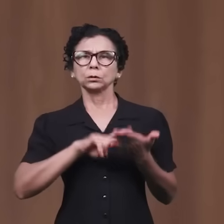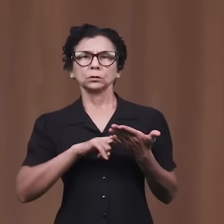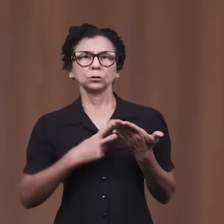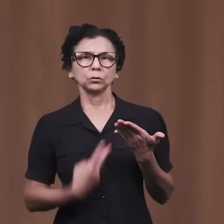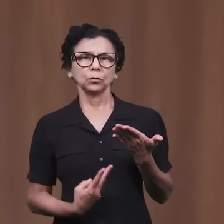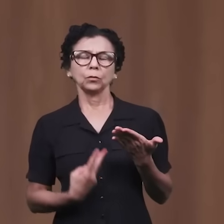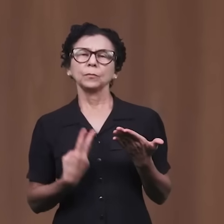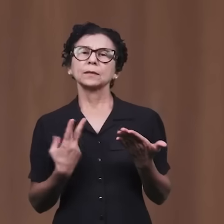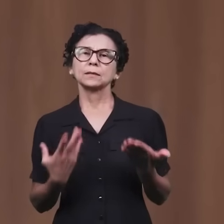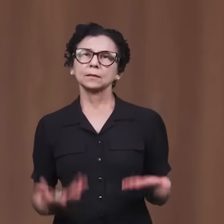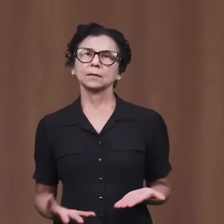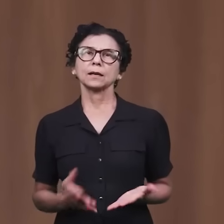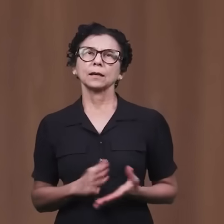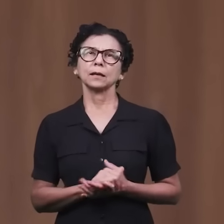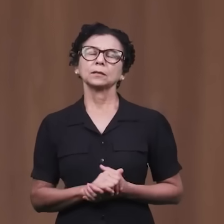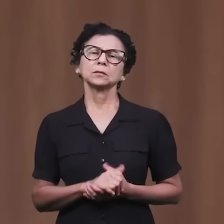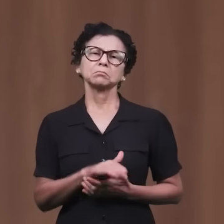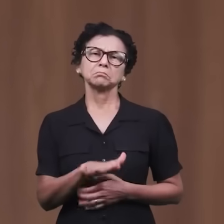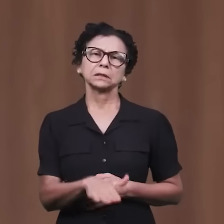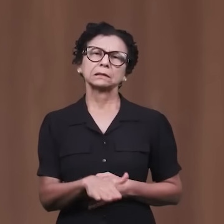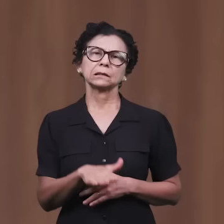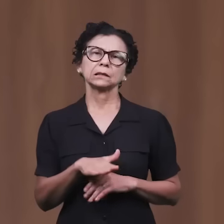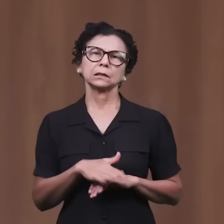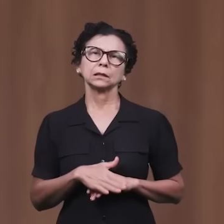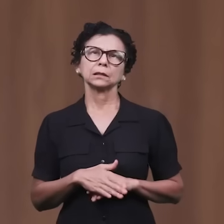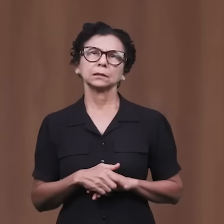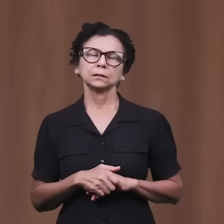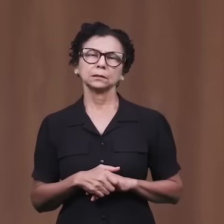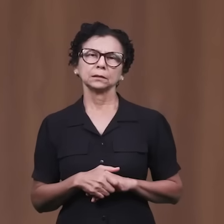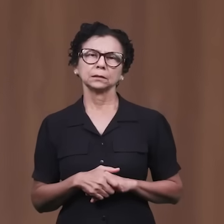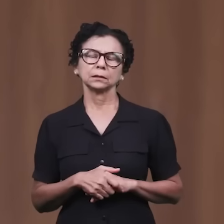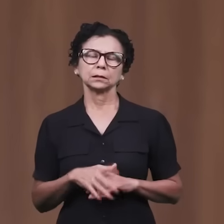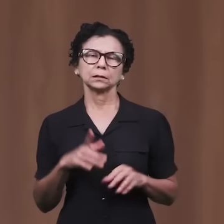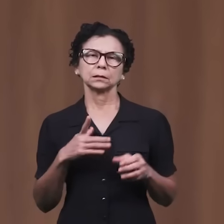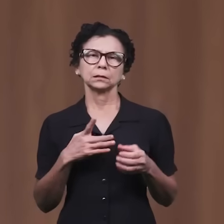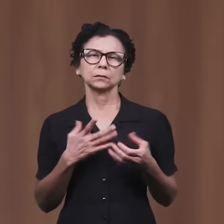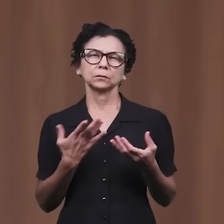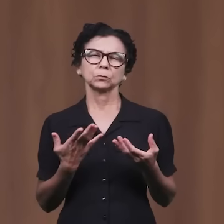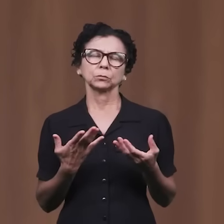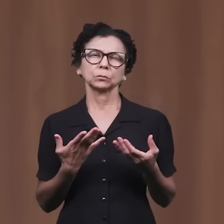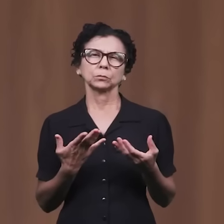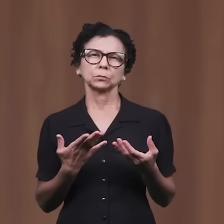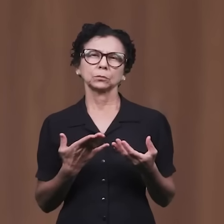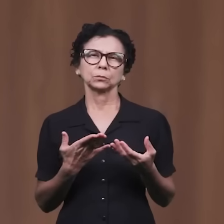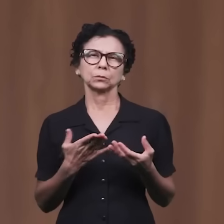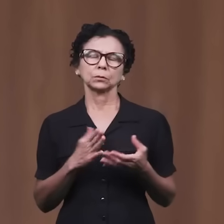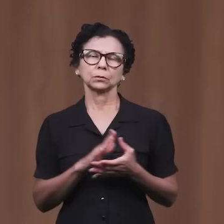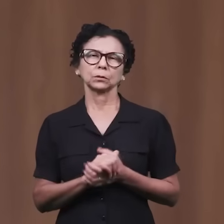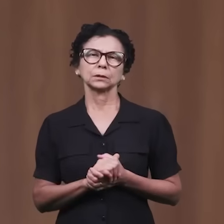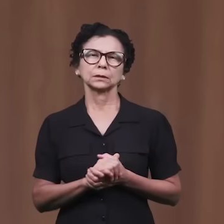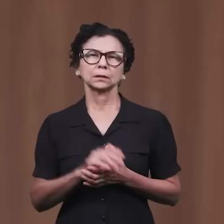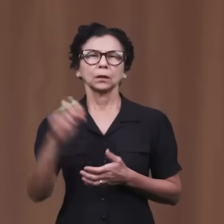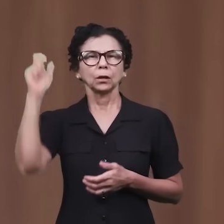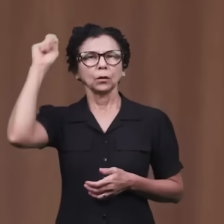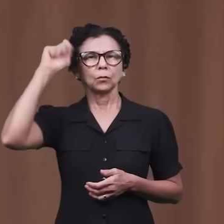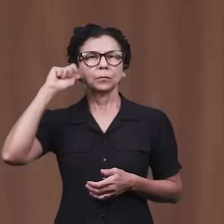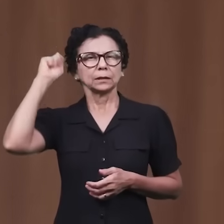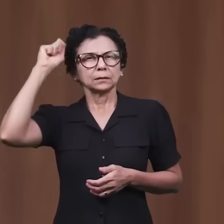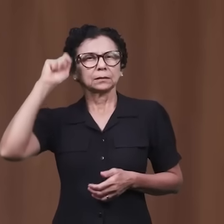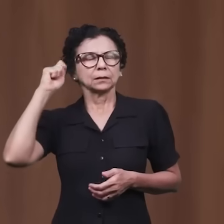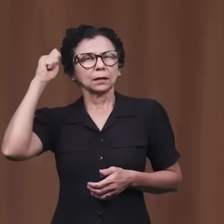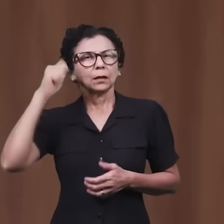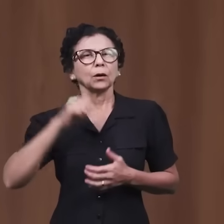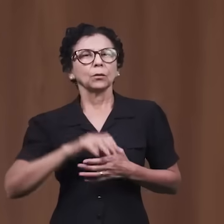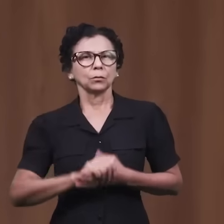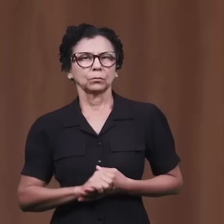outros idiomas. Recentemente, tivemos uma participação de uma criança da cidade de Samarcand, lá no Uzbequistão, uma